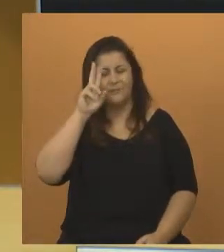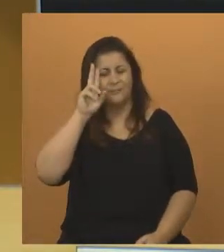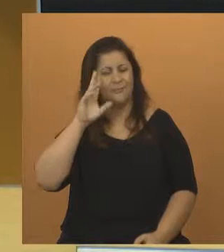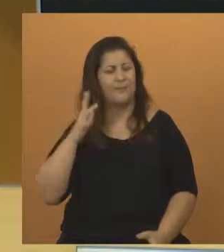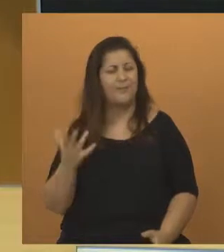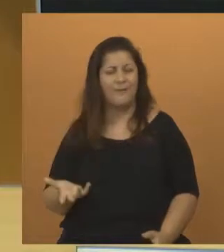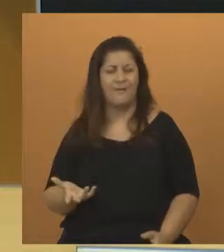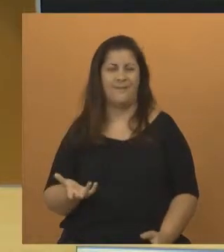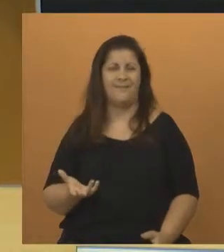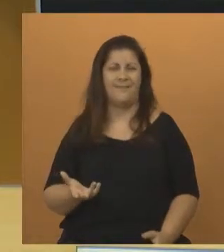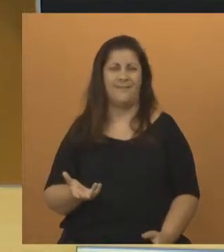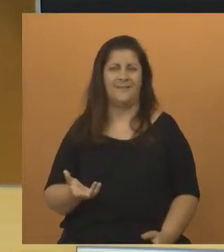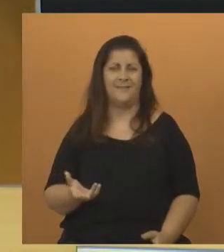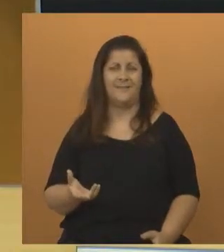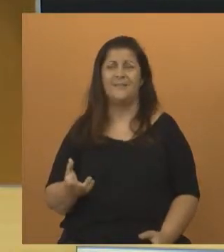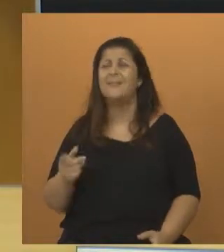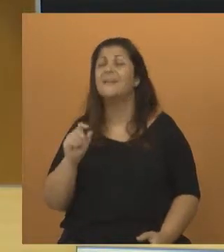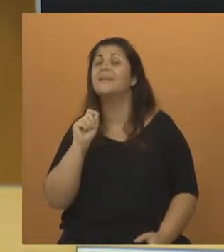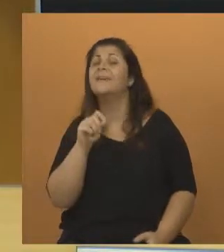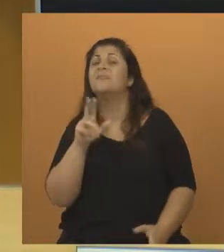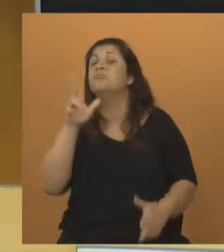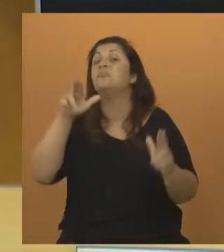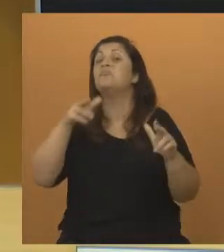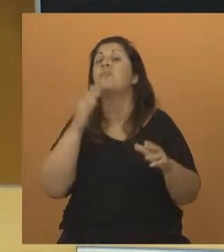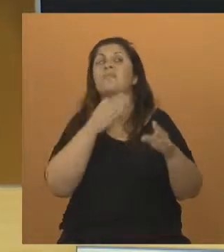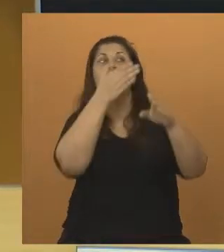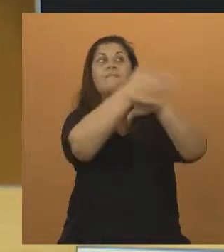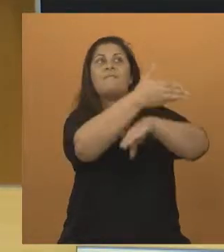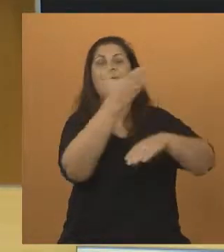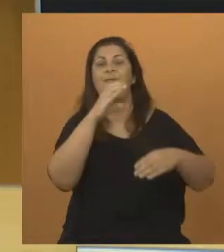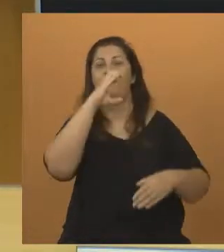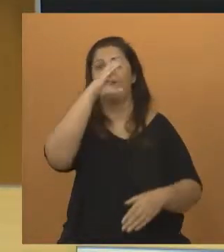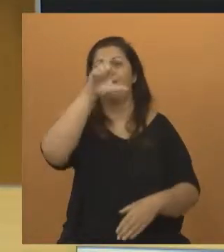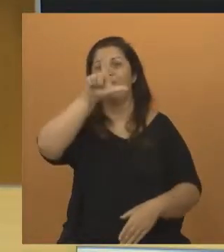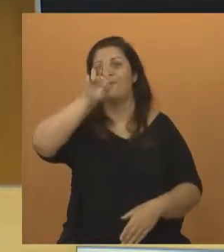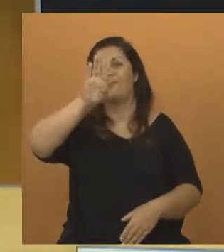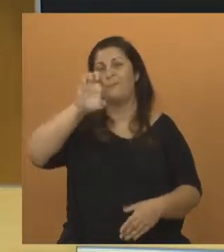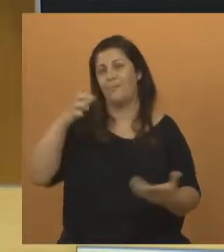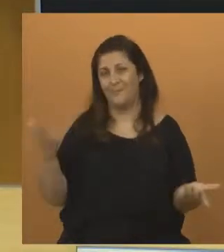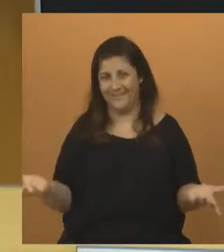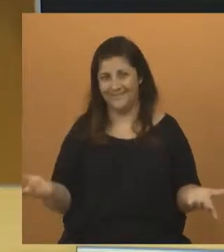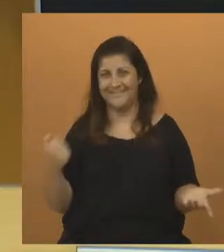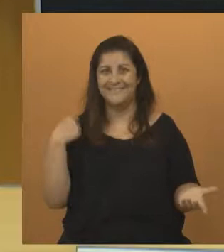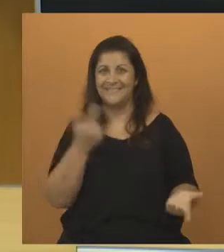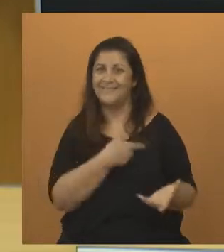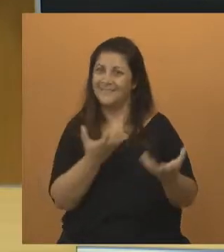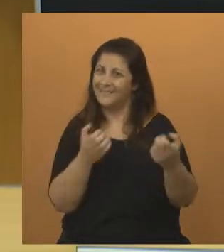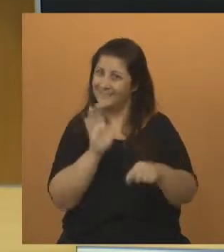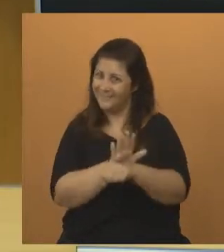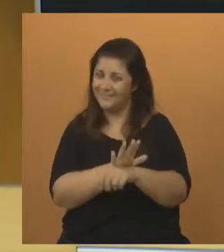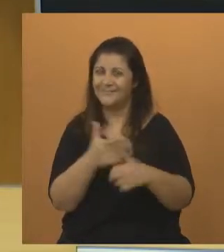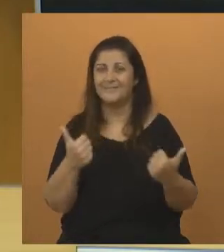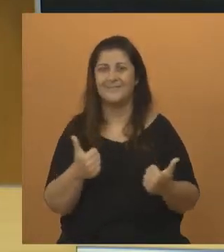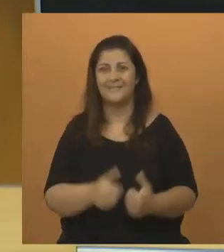Quem já não foi sócio de um desses clubes, né? Então, tem história e a gente está aqui para colaborar e somar.